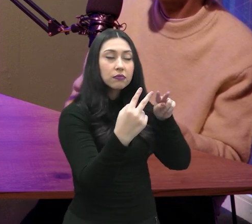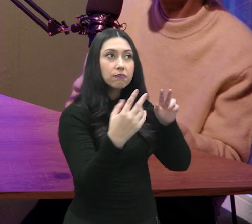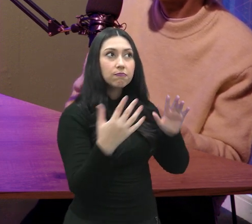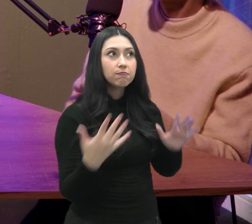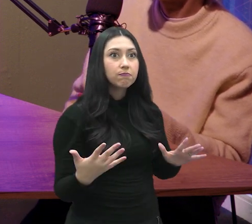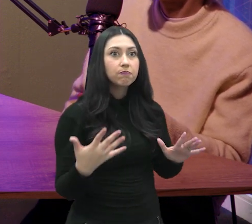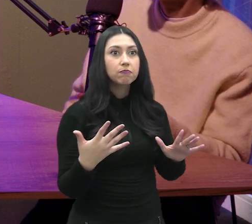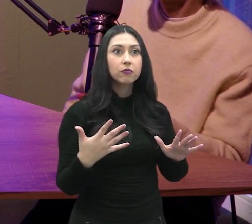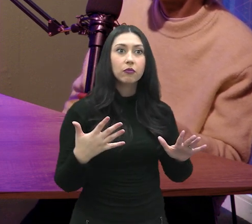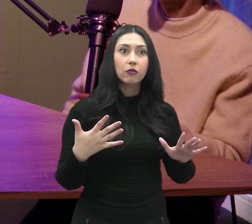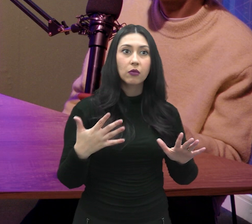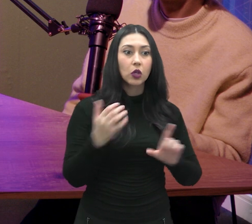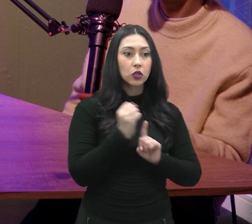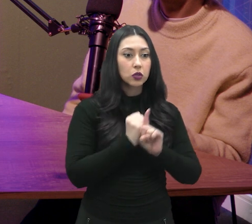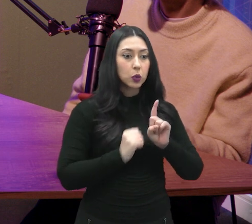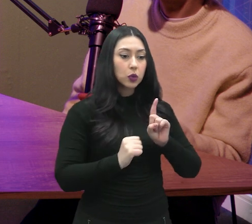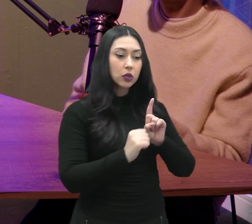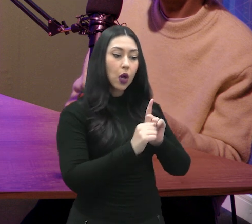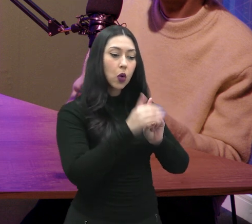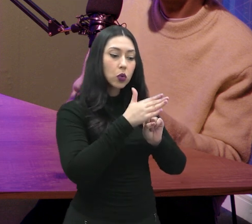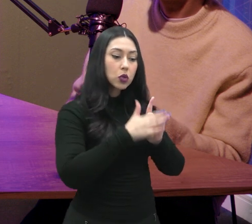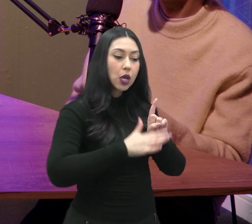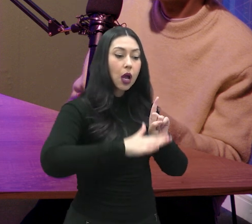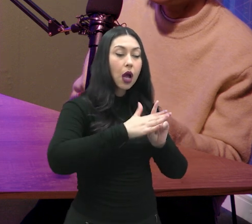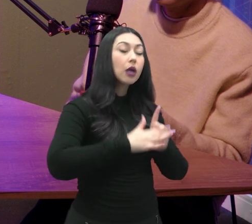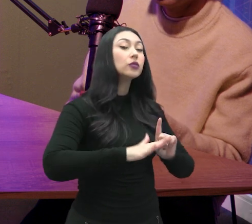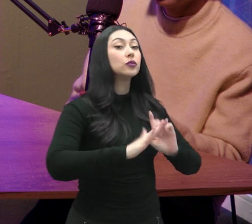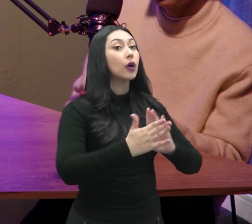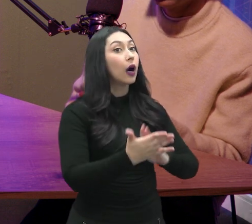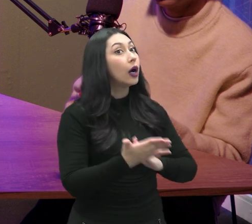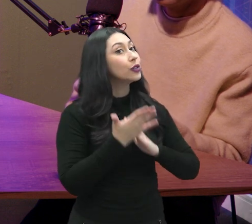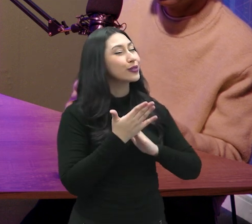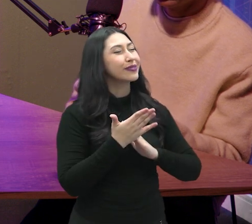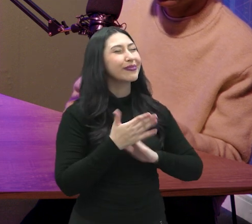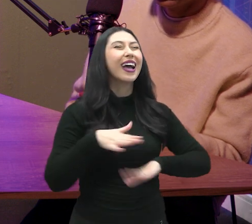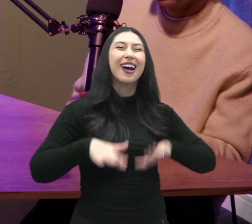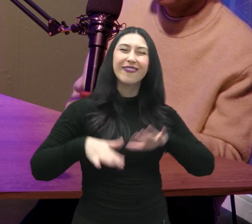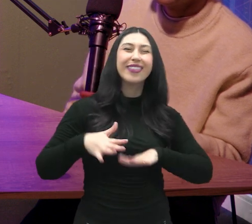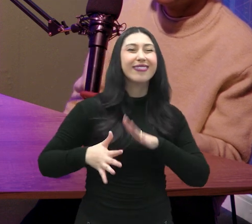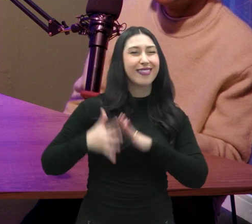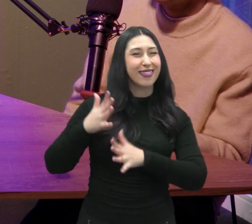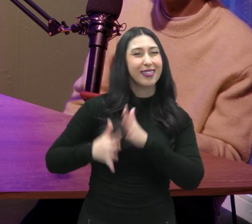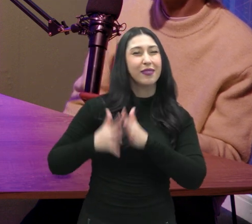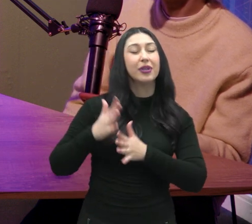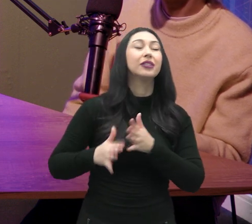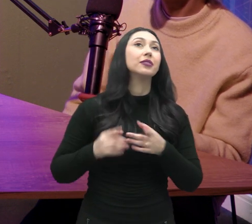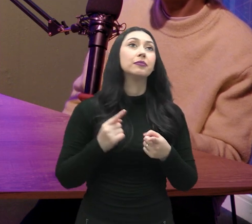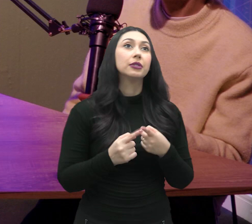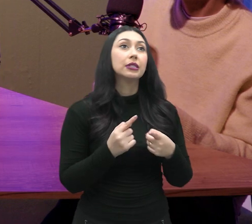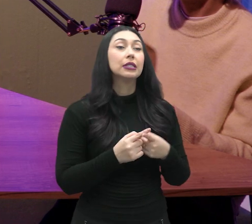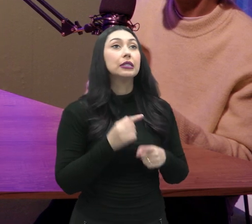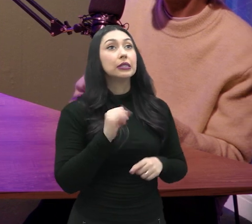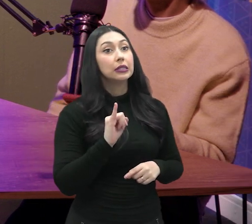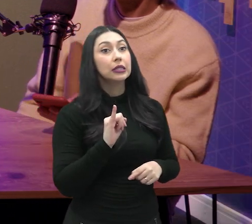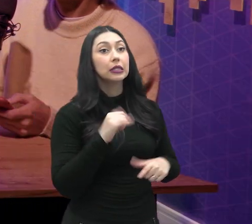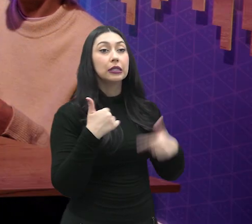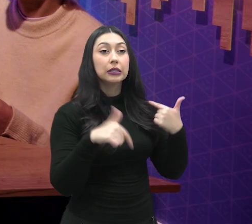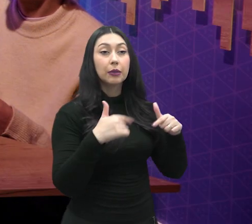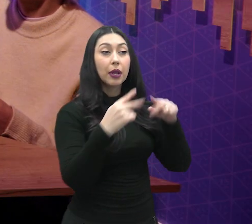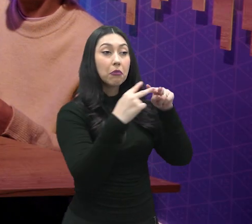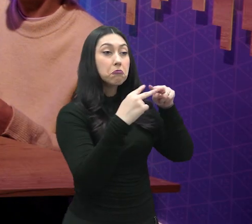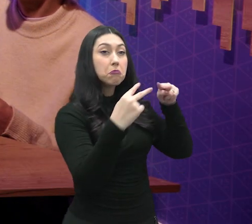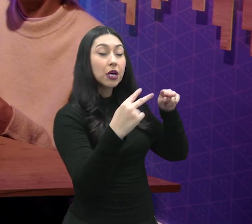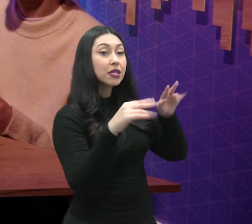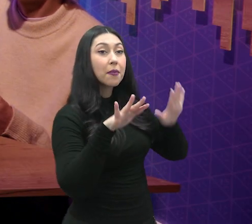virtualmente, esse descanso social, ele também pode ajudar ou atrapalhar, depende, né? Às vezes, quando você, por